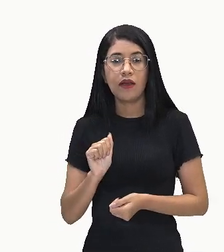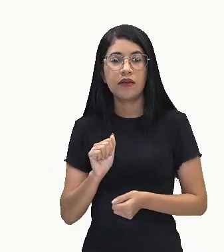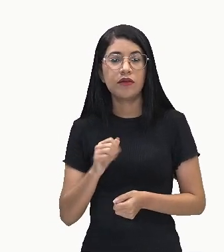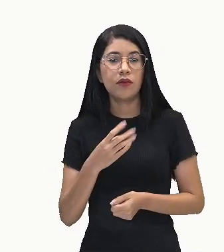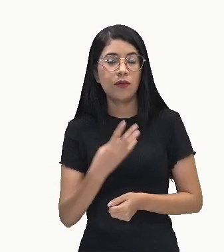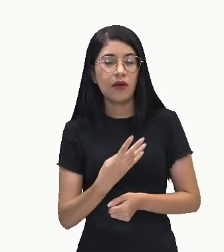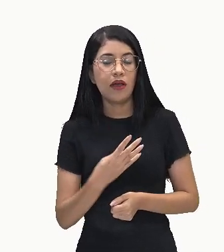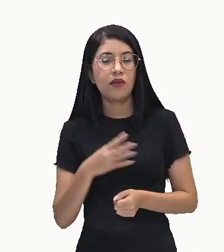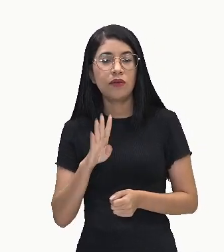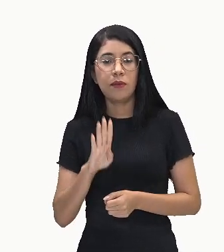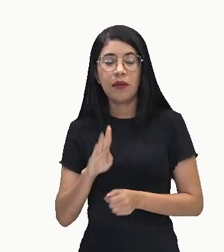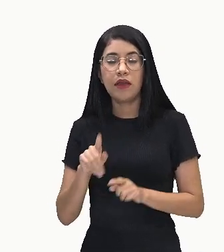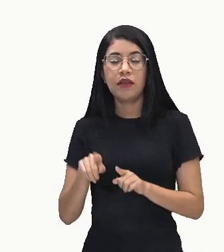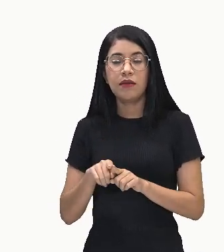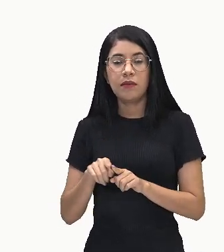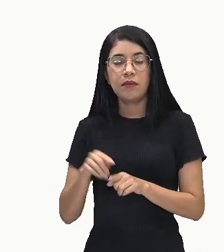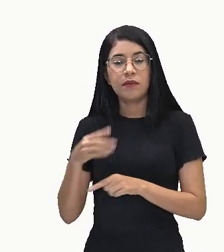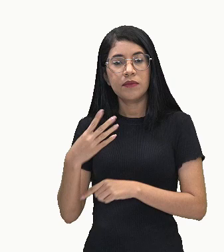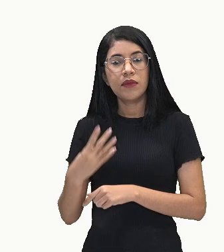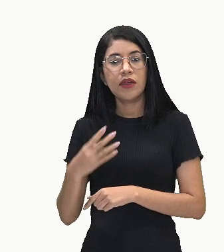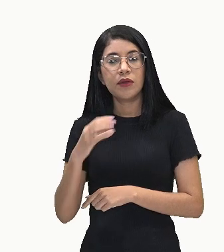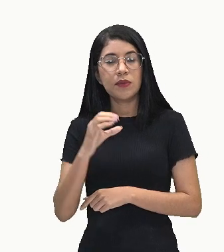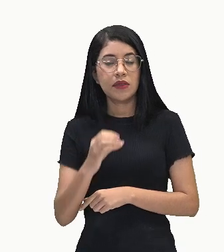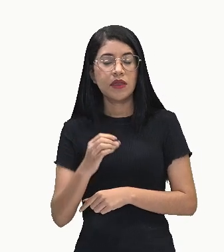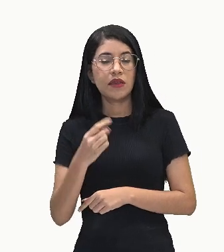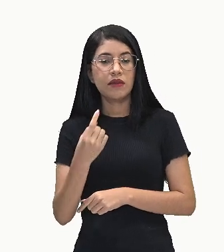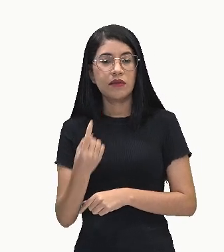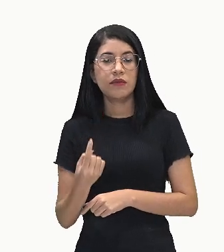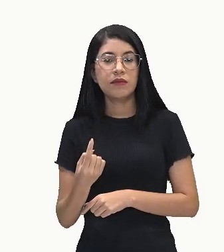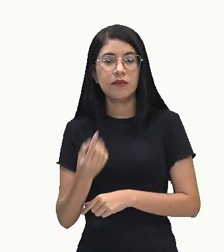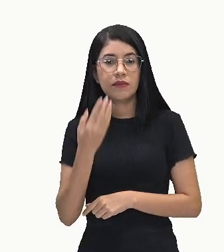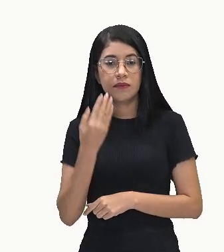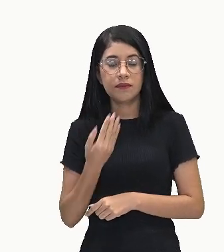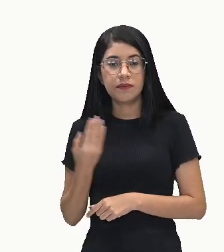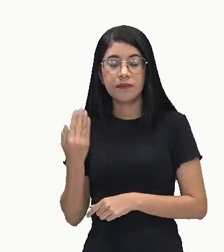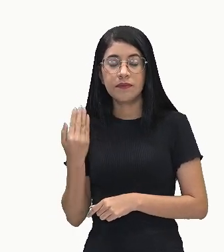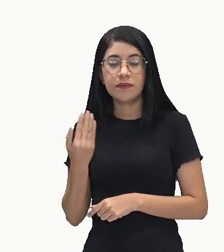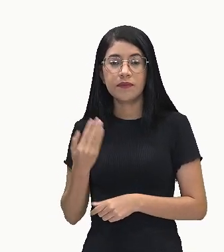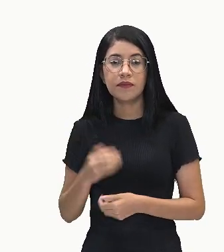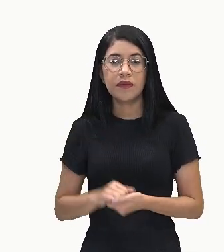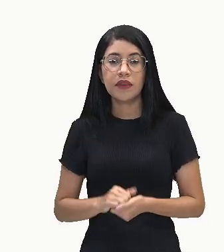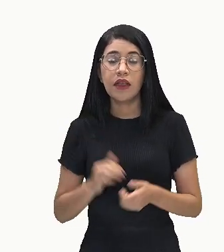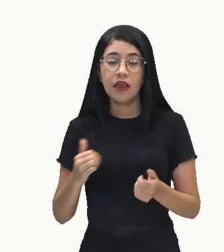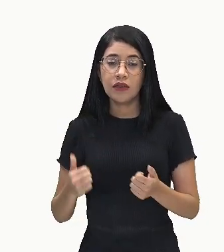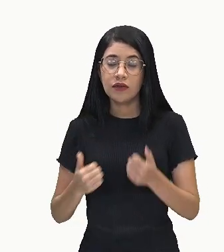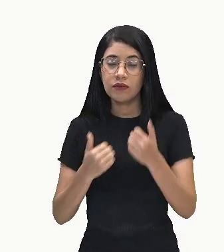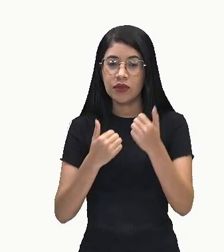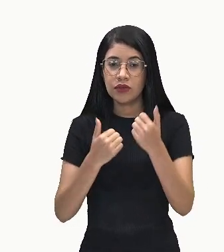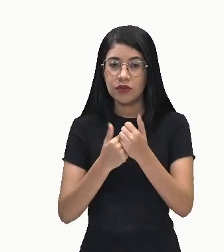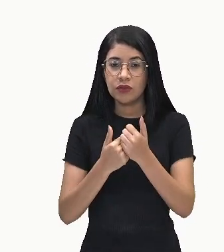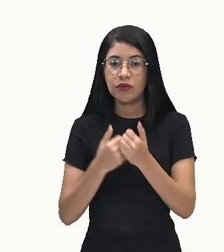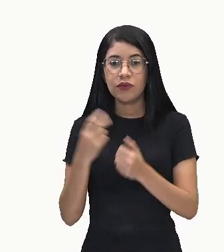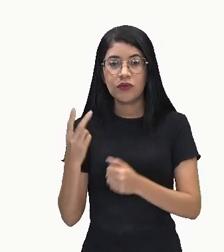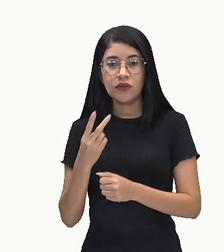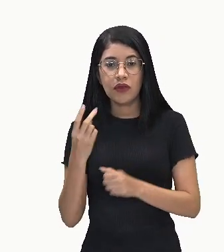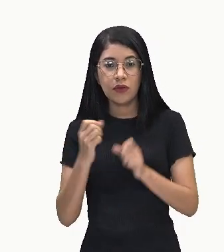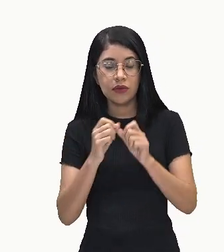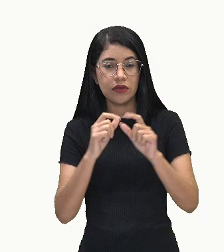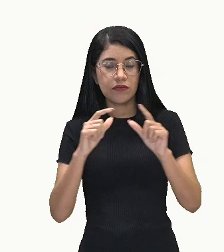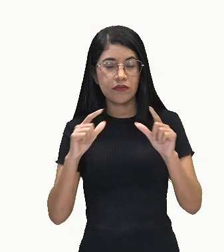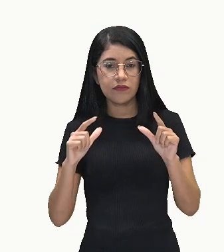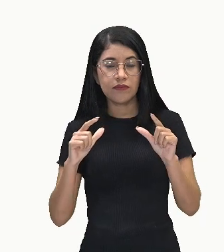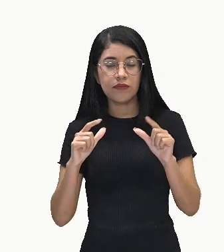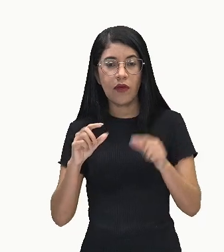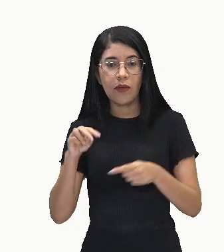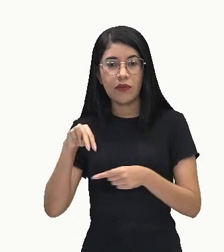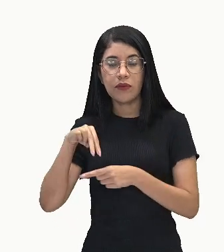também é 4, está aqui ele. O coeficiente de C é 1, está aqui ele. Né? Aí substituímos esses valores aqui na